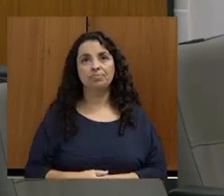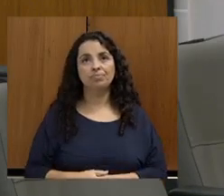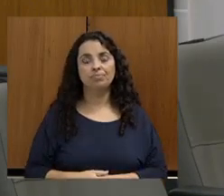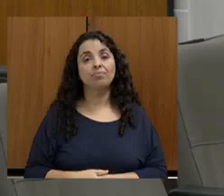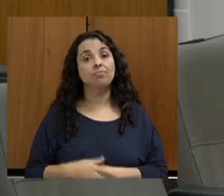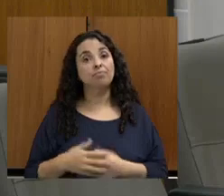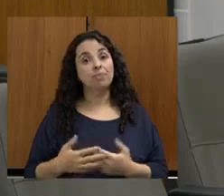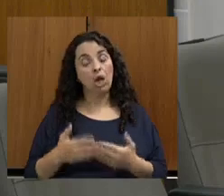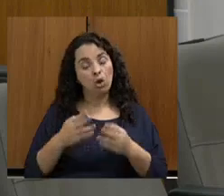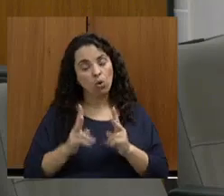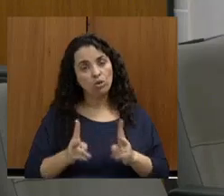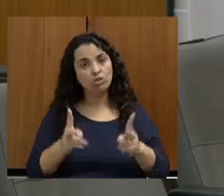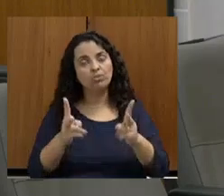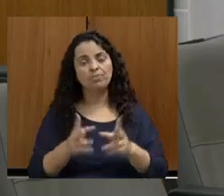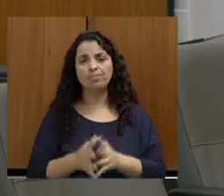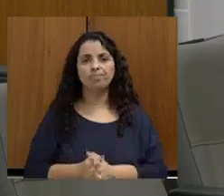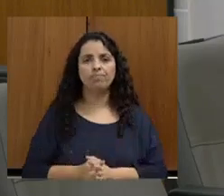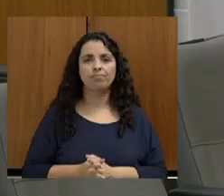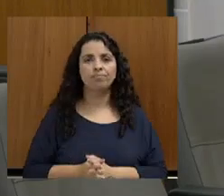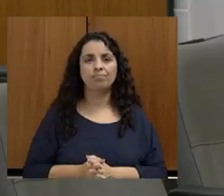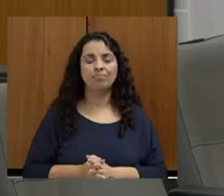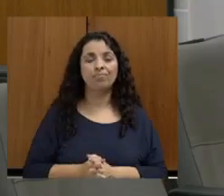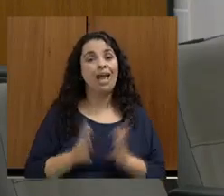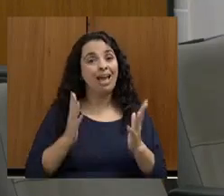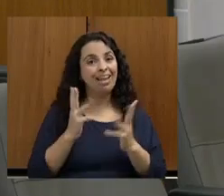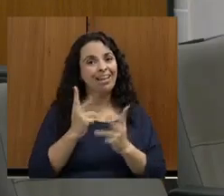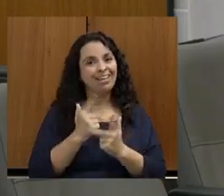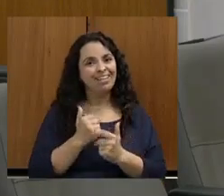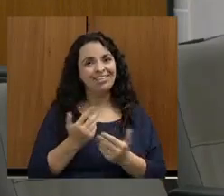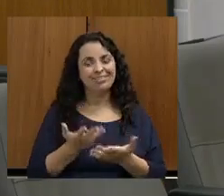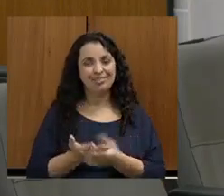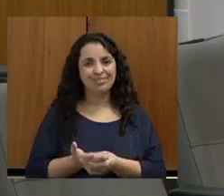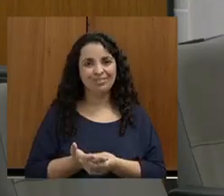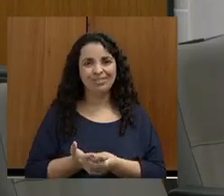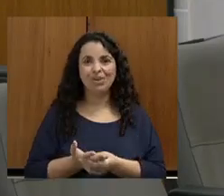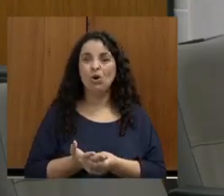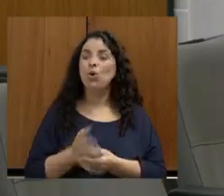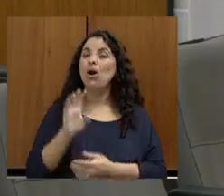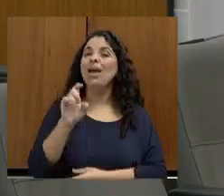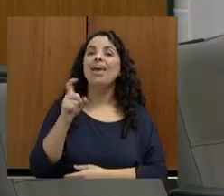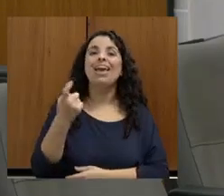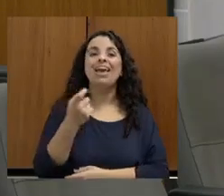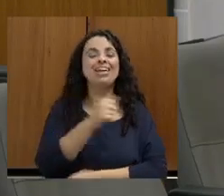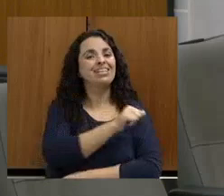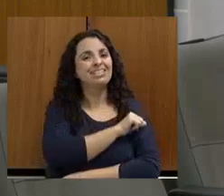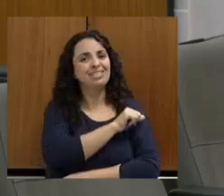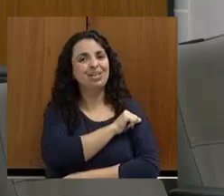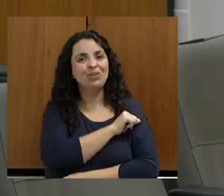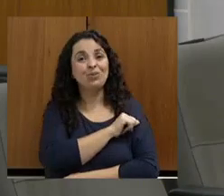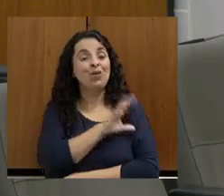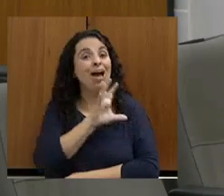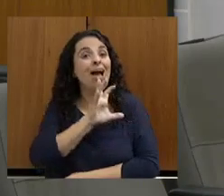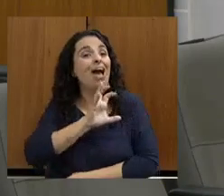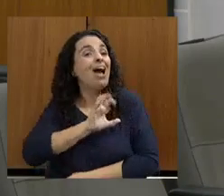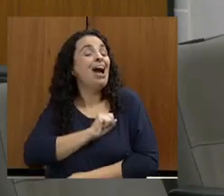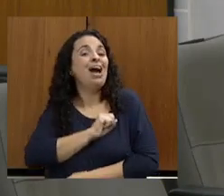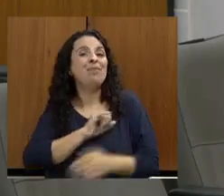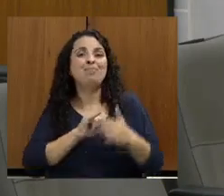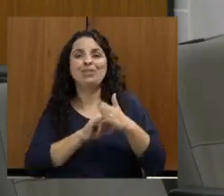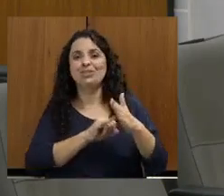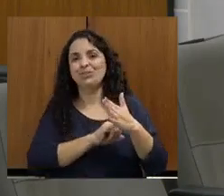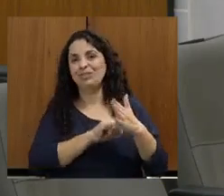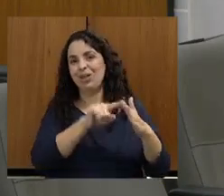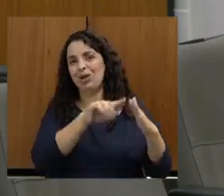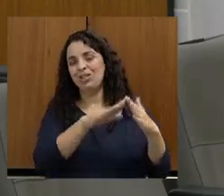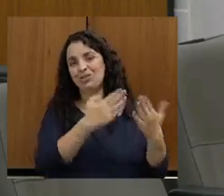é bonito de se ver quando ex-alunos têm amor às instituições que elas estudaram. Foi meu caso